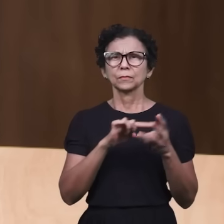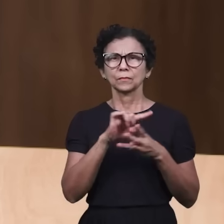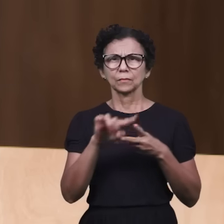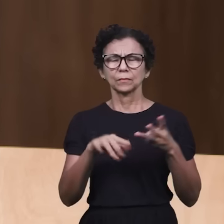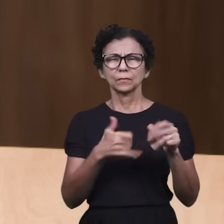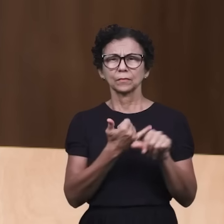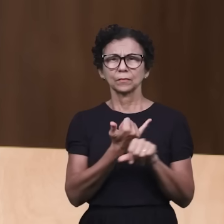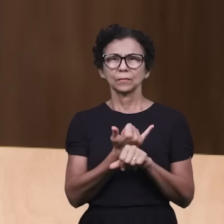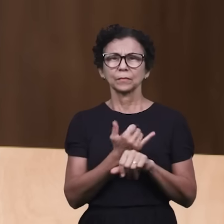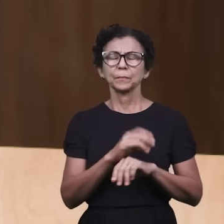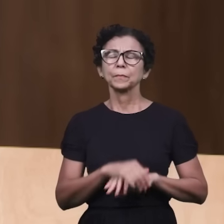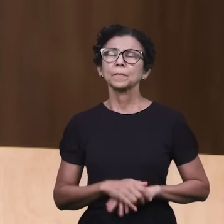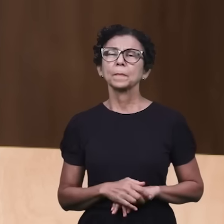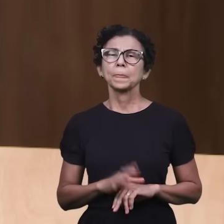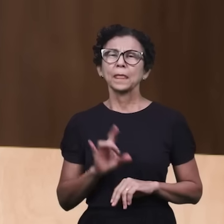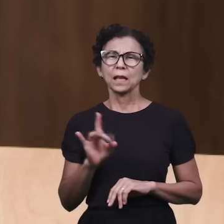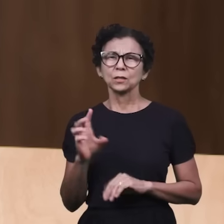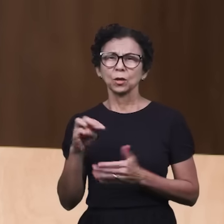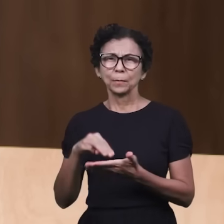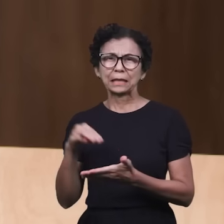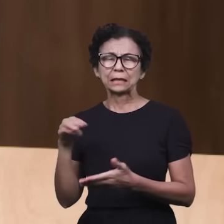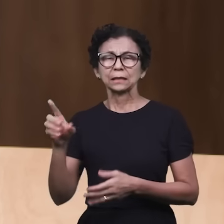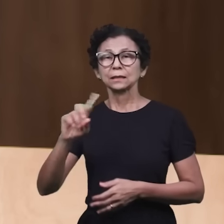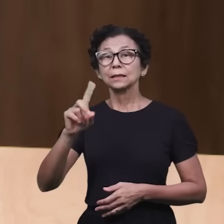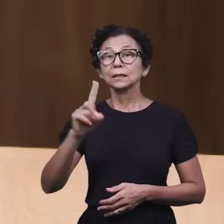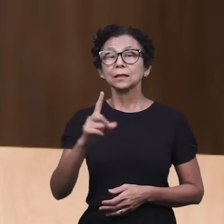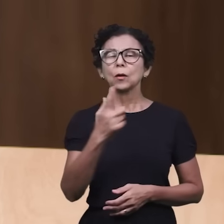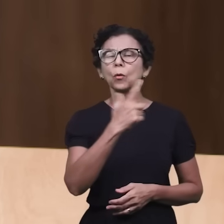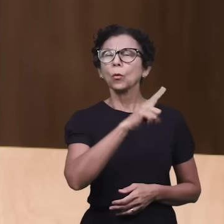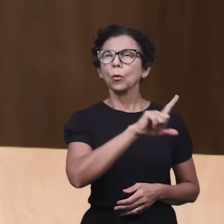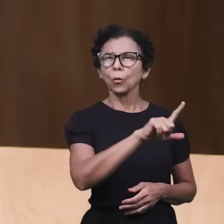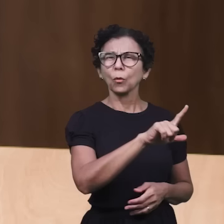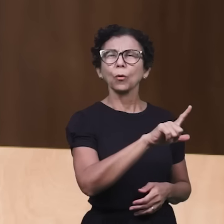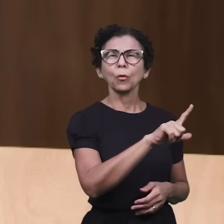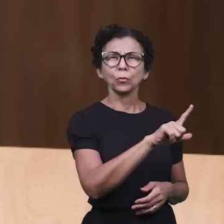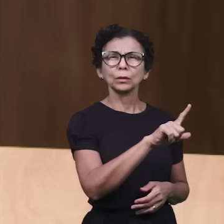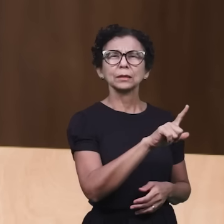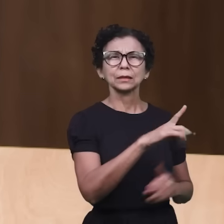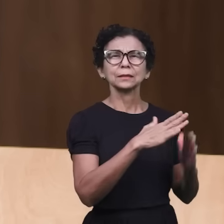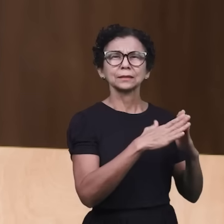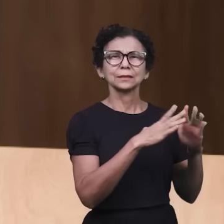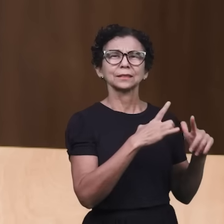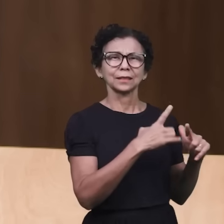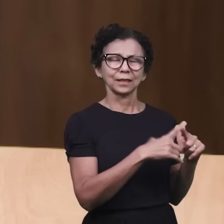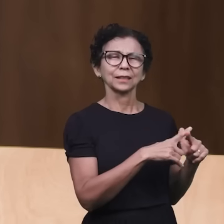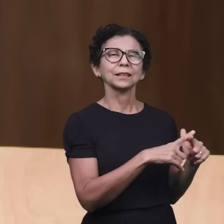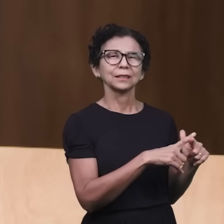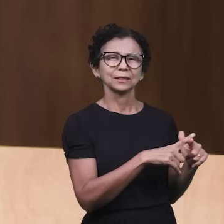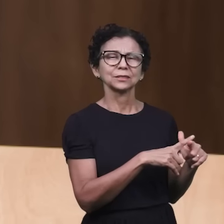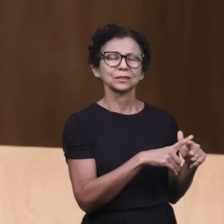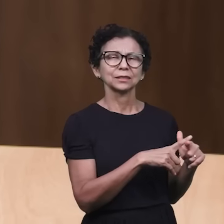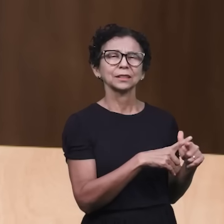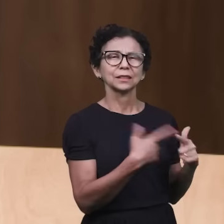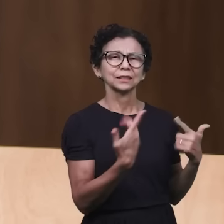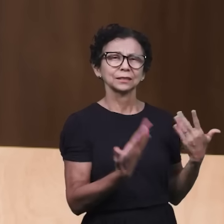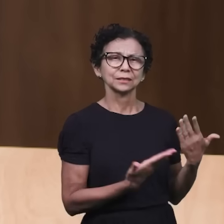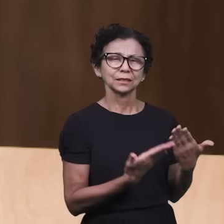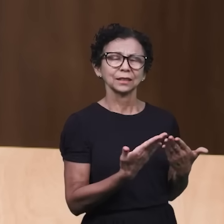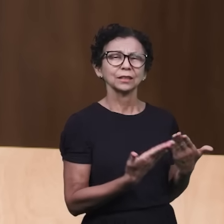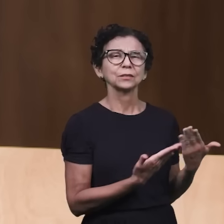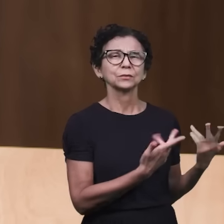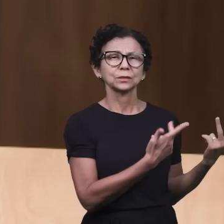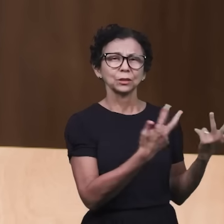Cristã Maranata, mas outros irmãos nossos também de igrejas que sempre participam conosco de todo esse